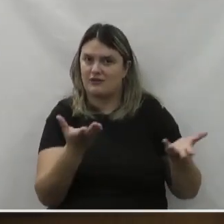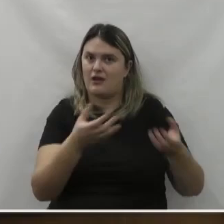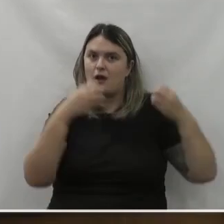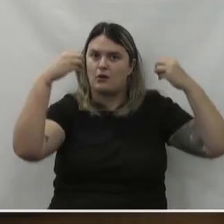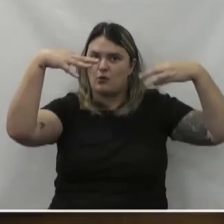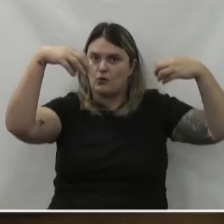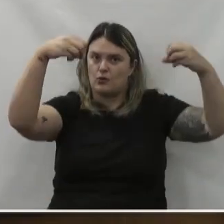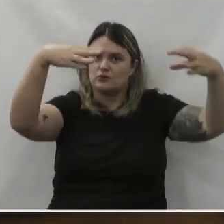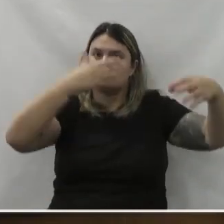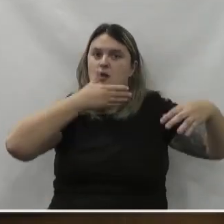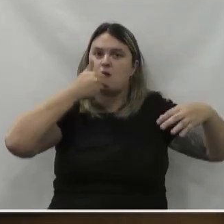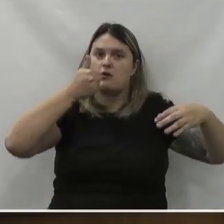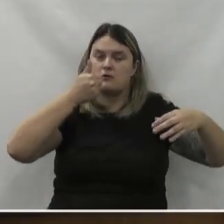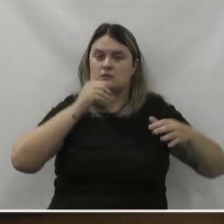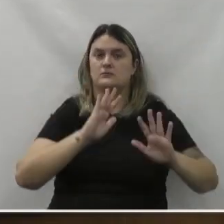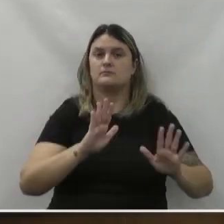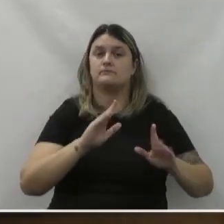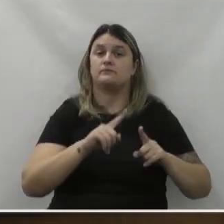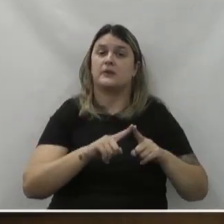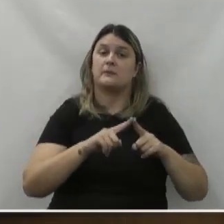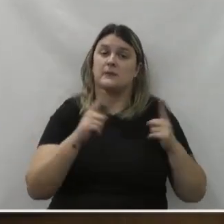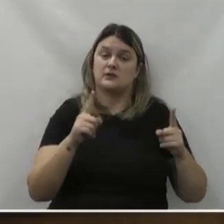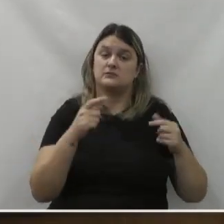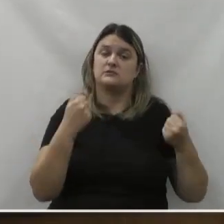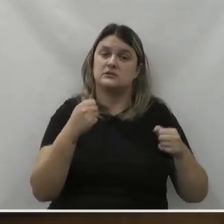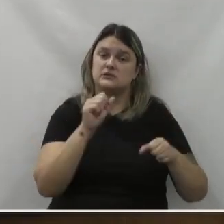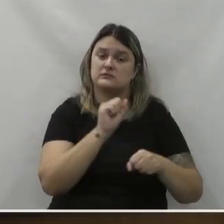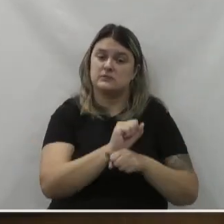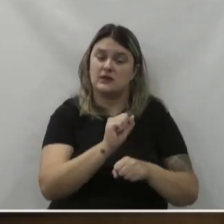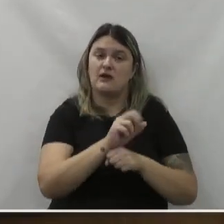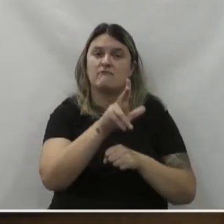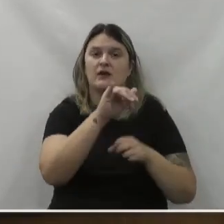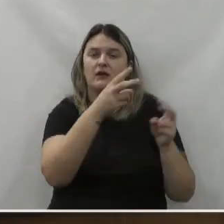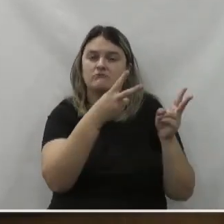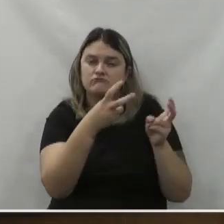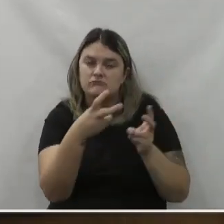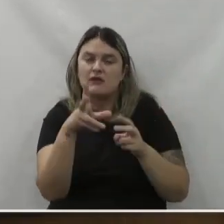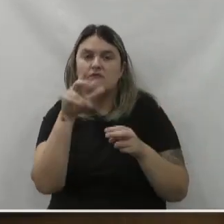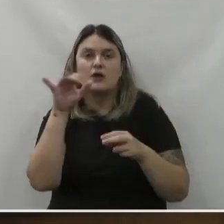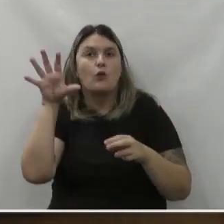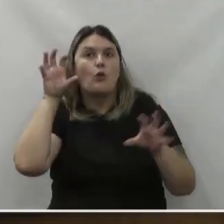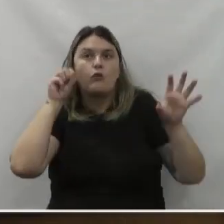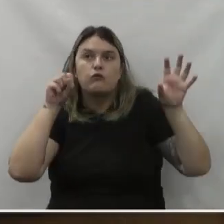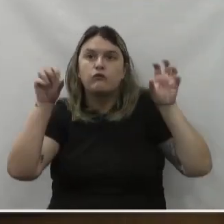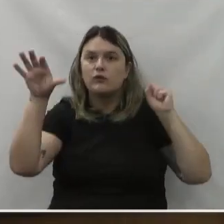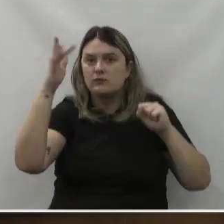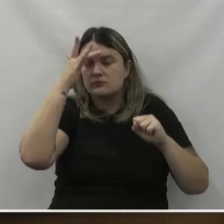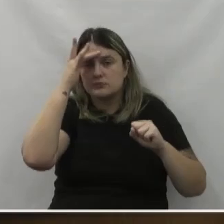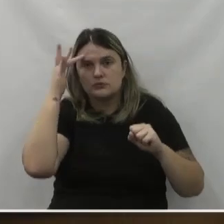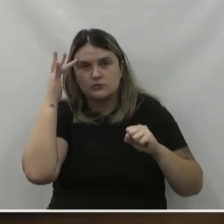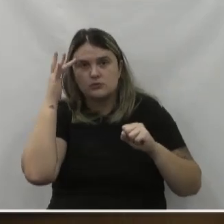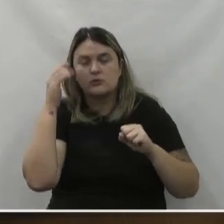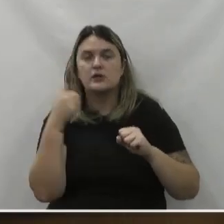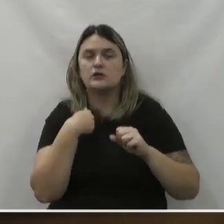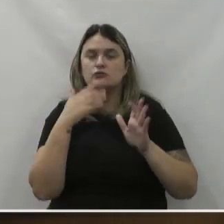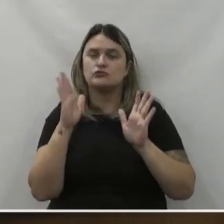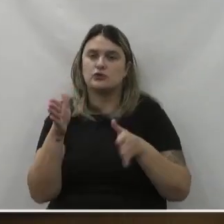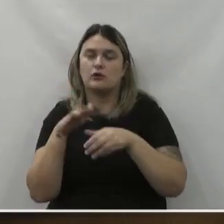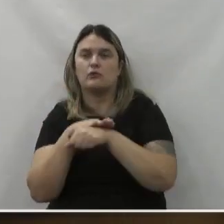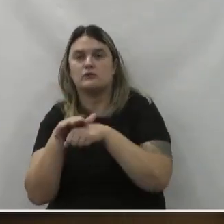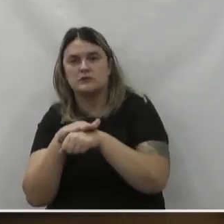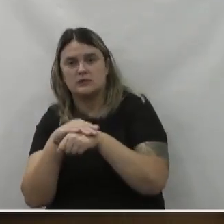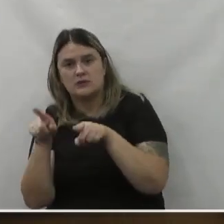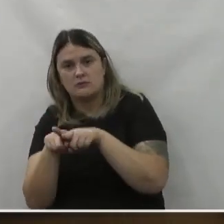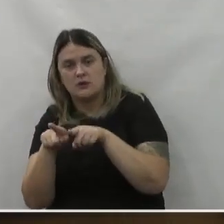de qualidade, né? Mas que a gente vai analisar, que vai ouvir realmente as outras partes. Teve pessoas que eu já ouvi,